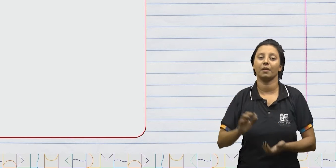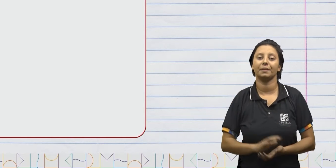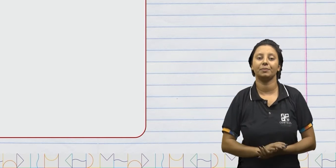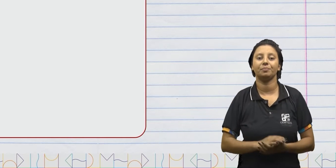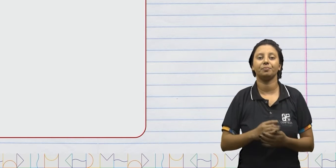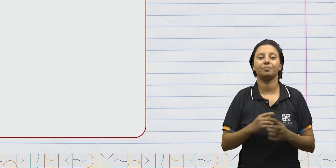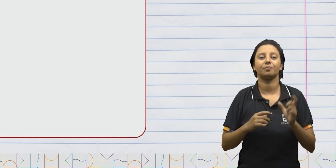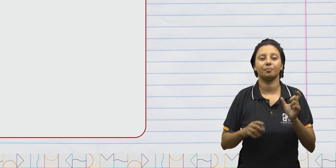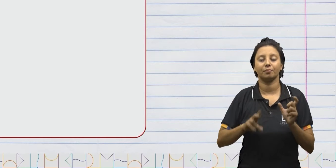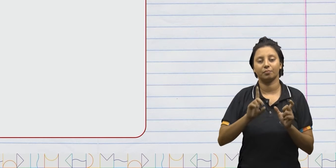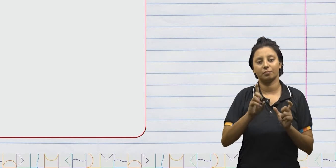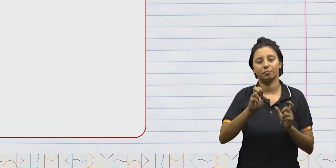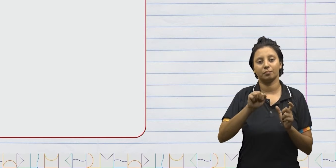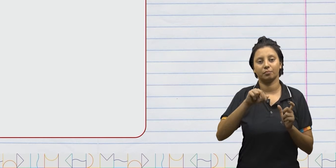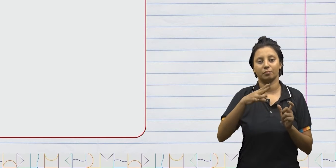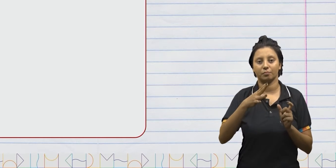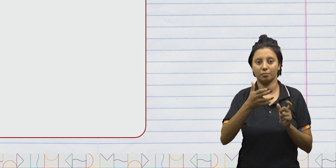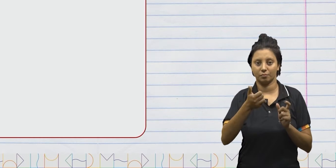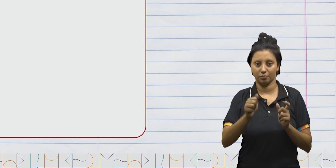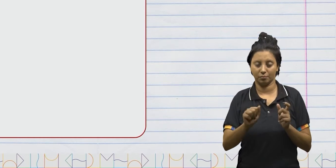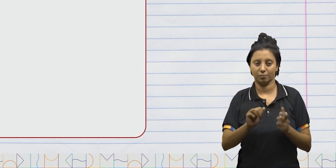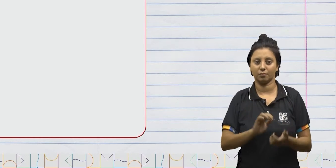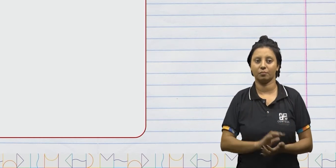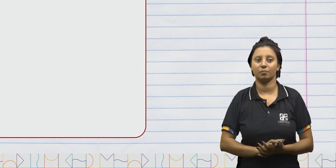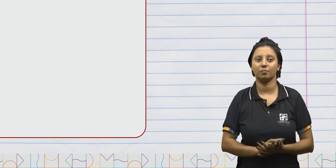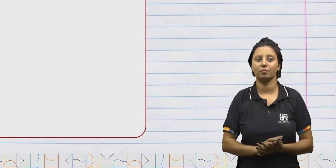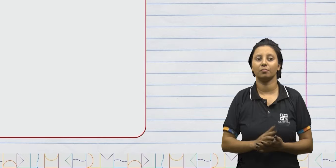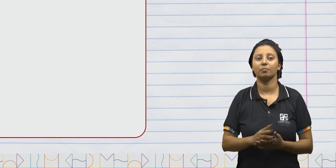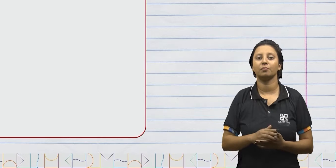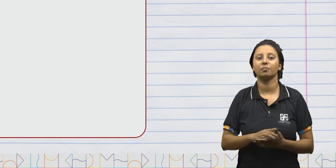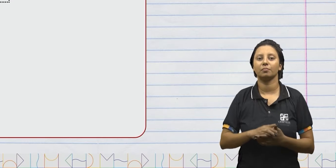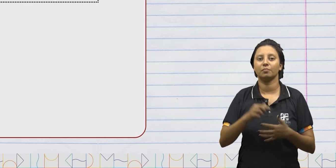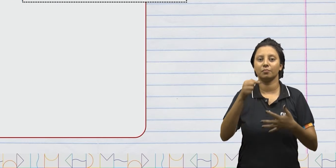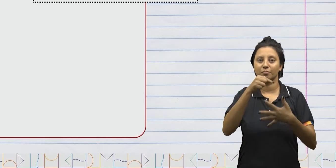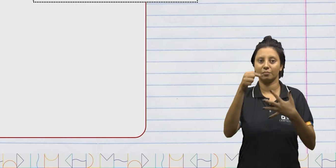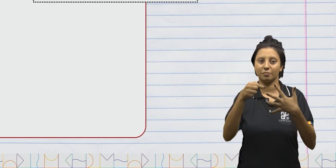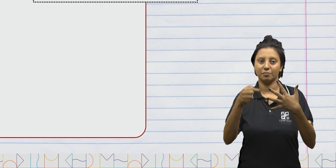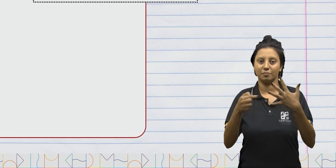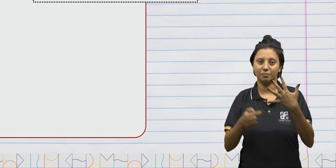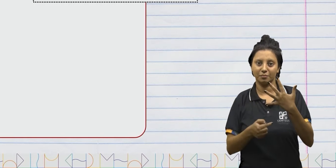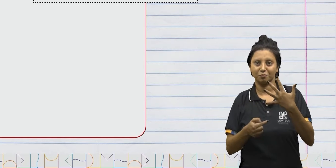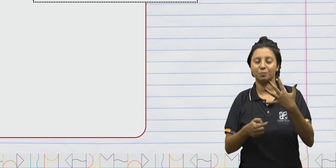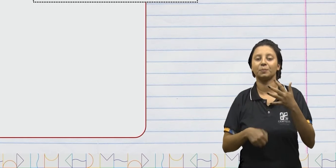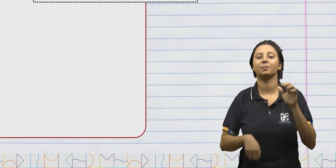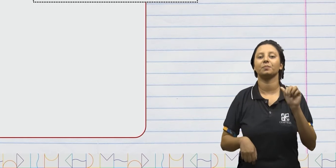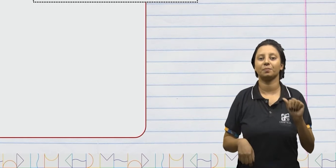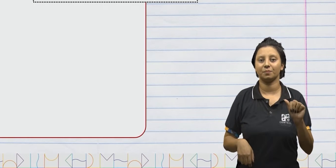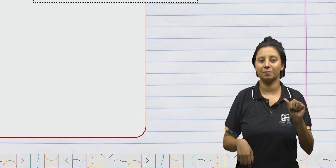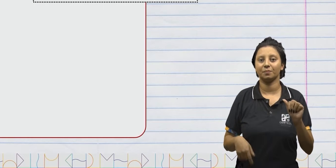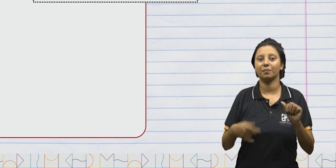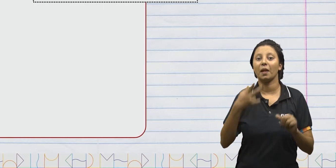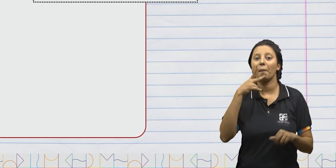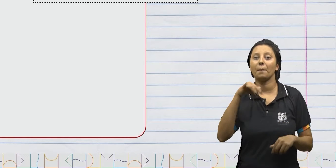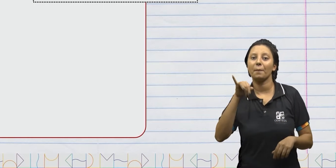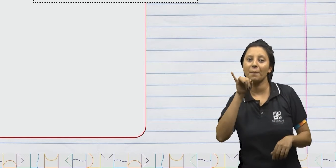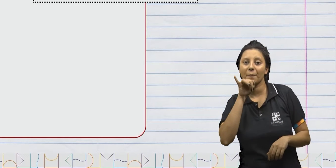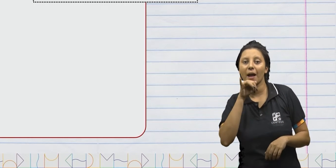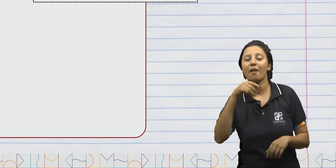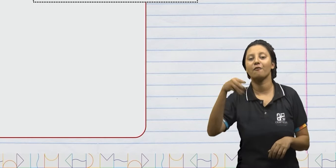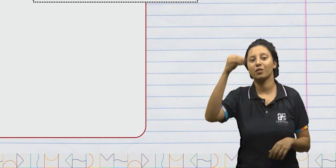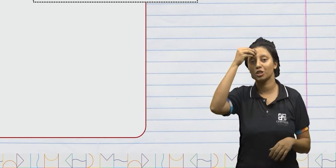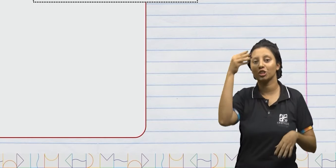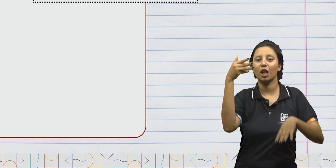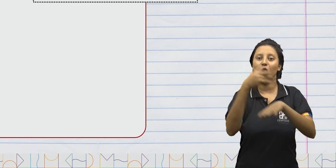palavra de entrada dança. Vamos para as alternativas. A. Pai Francisco entrou na